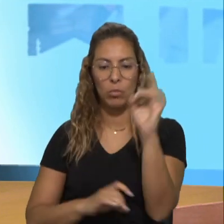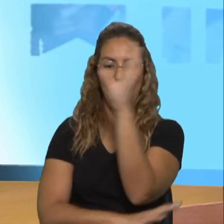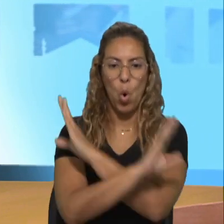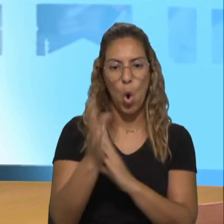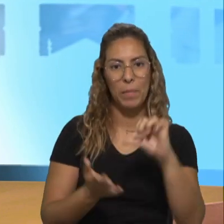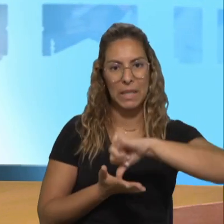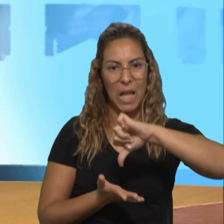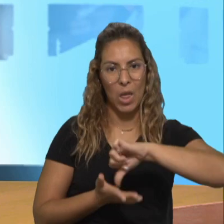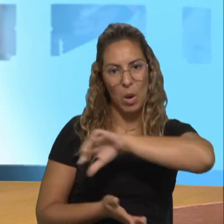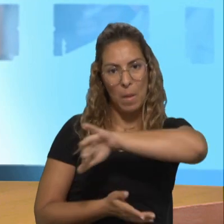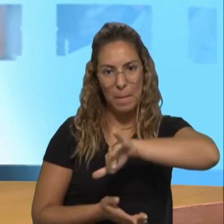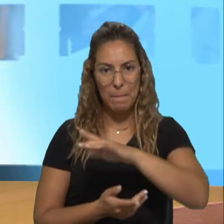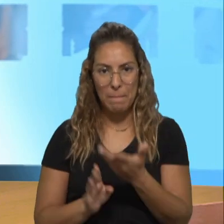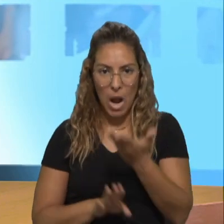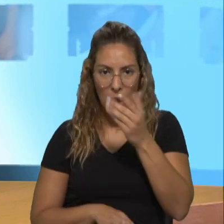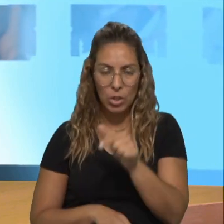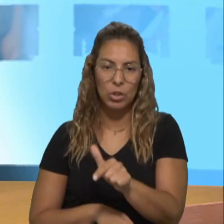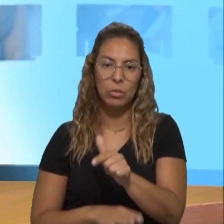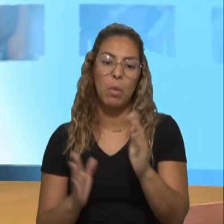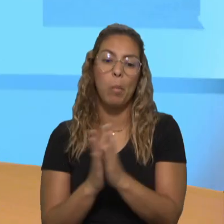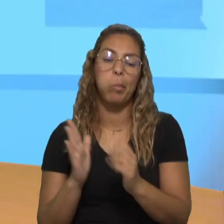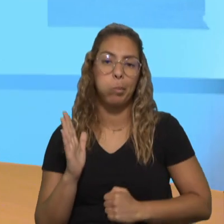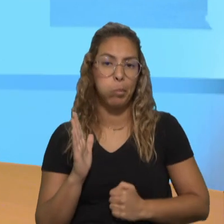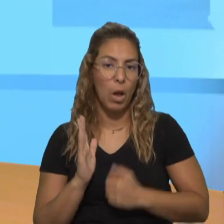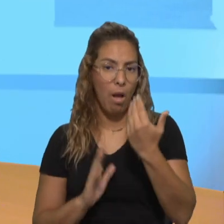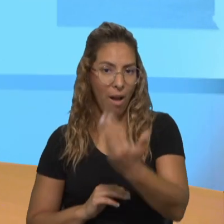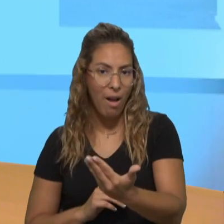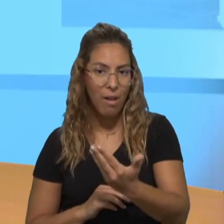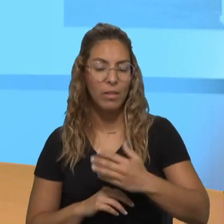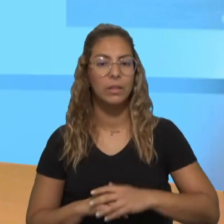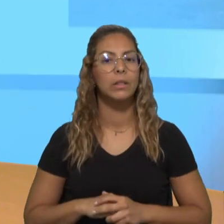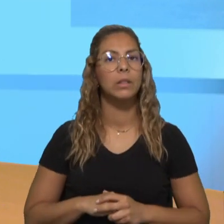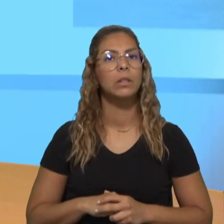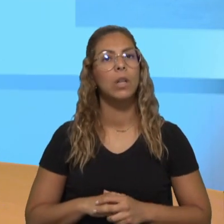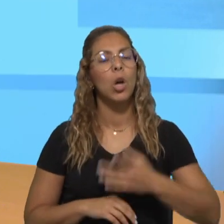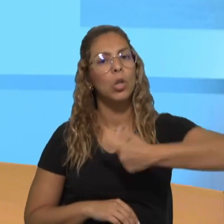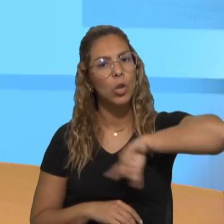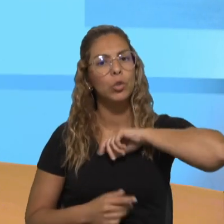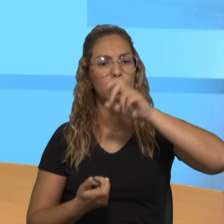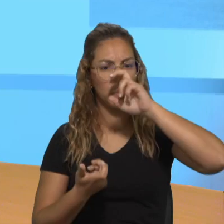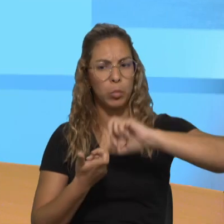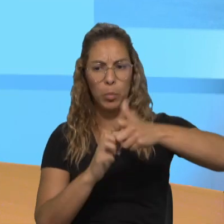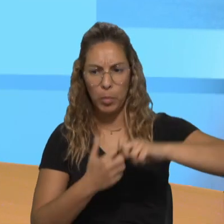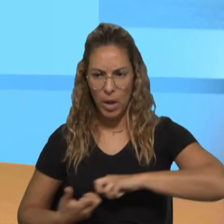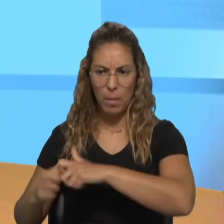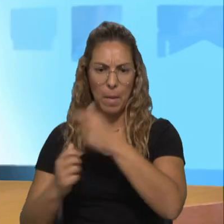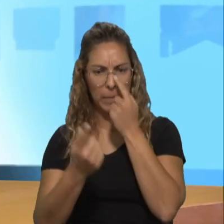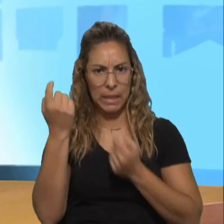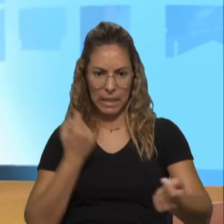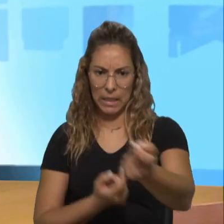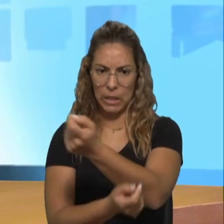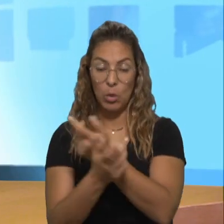temos maiorias católicas no Ocidente. Pronto, todos temos os mesmos problemas no fundo, mas com